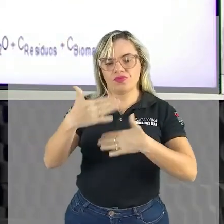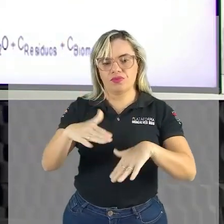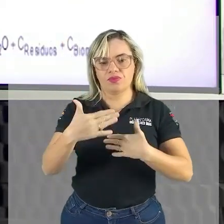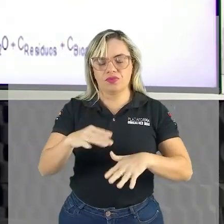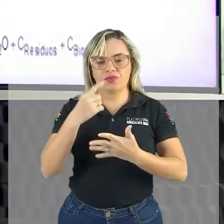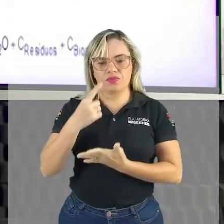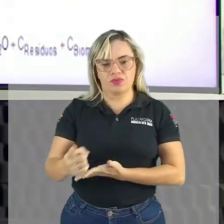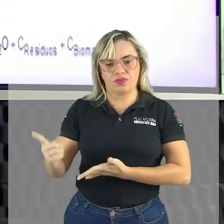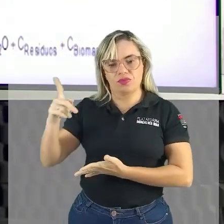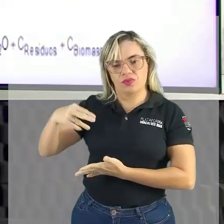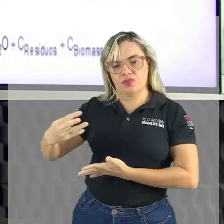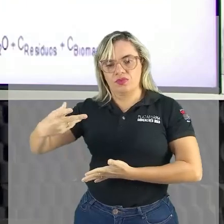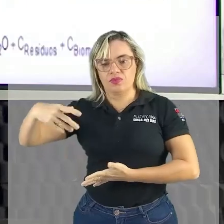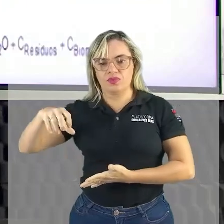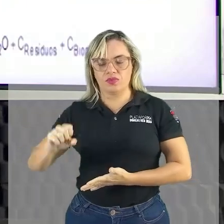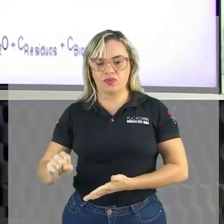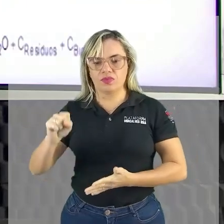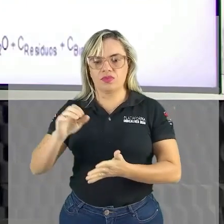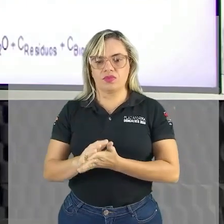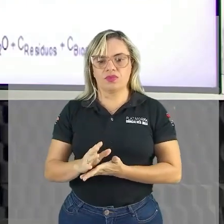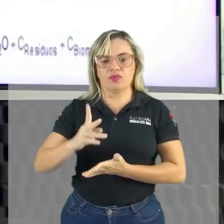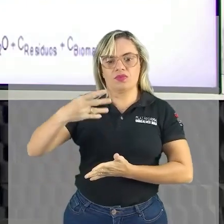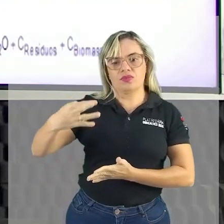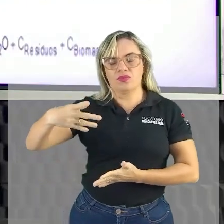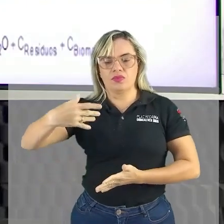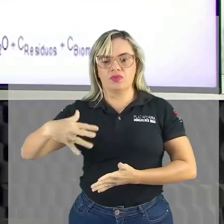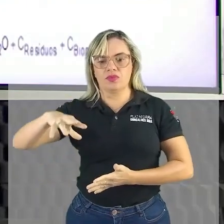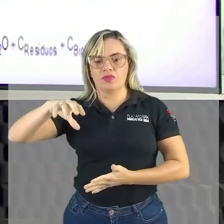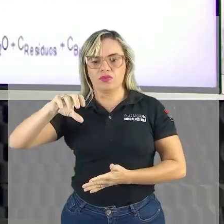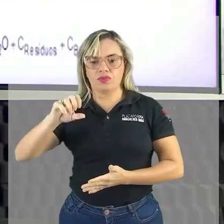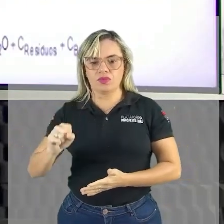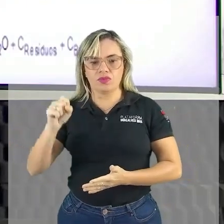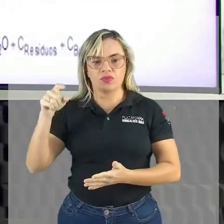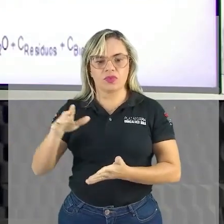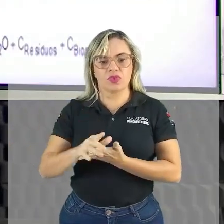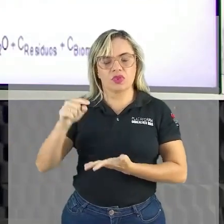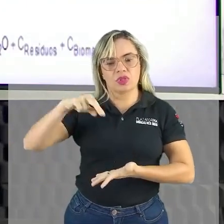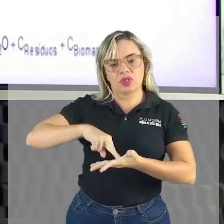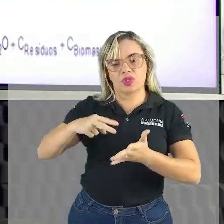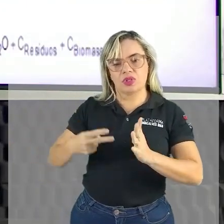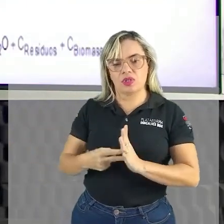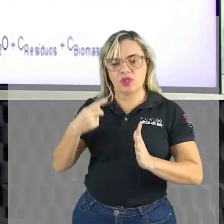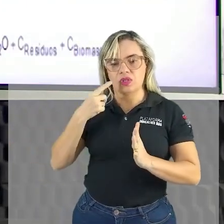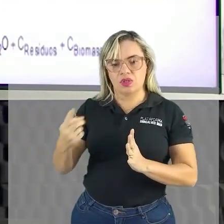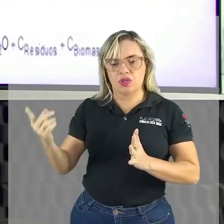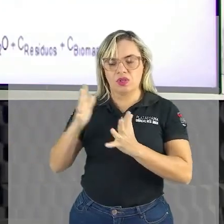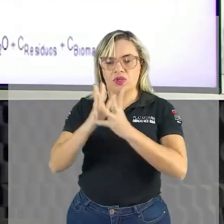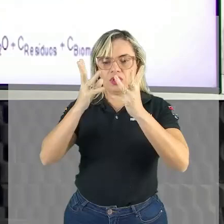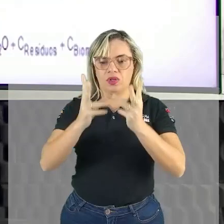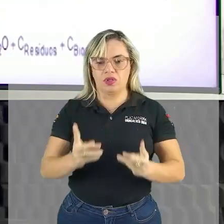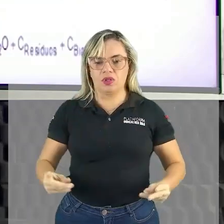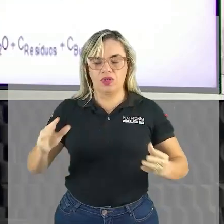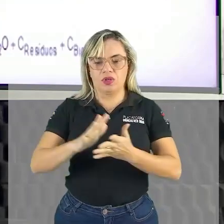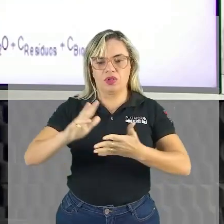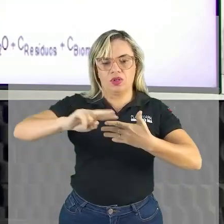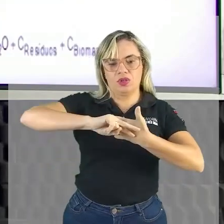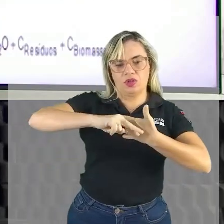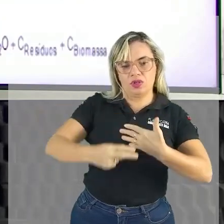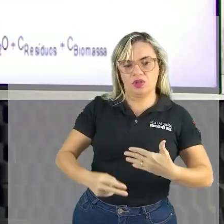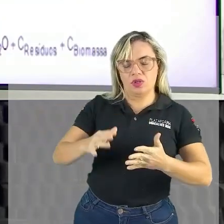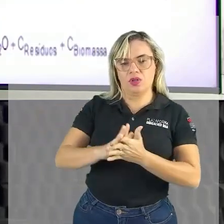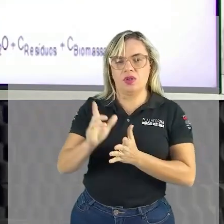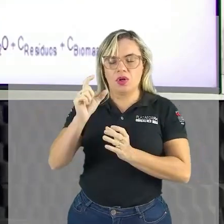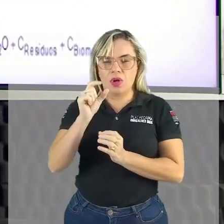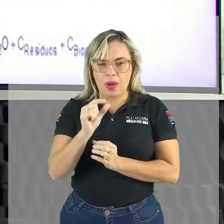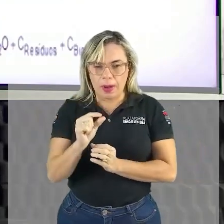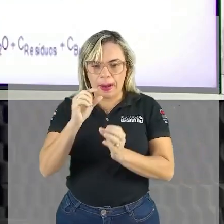Polímeros biodegradáveis são polímeros nos quais a degradação resulta da ação de